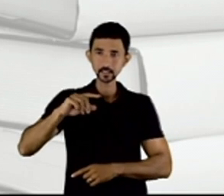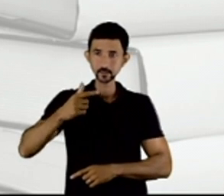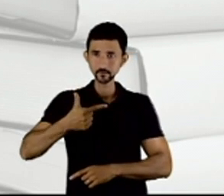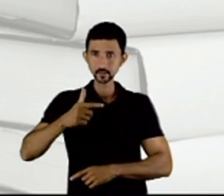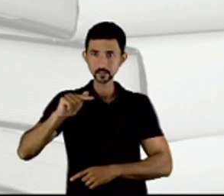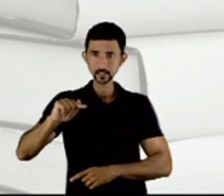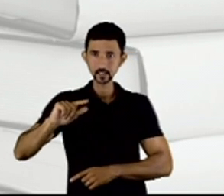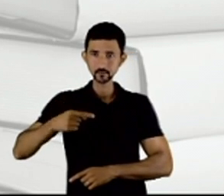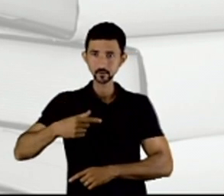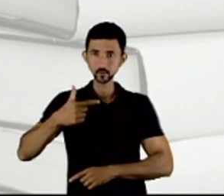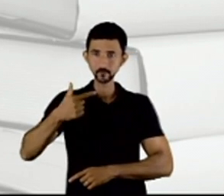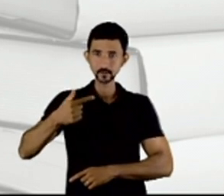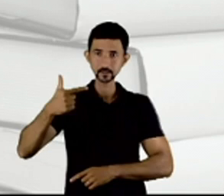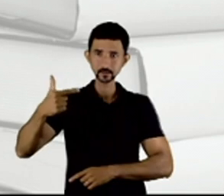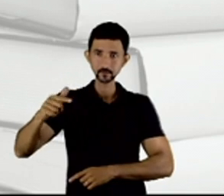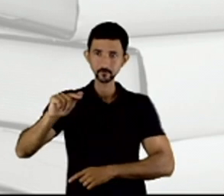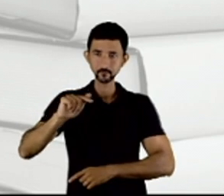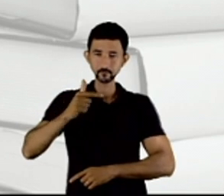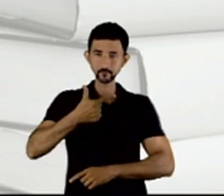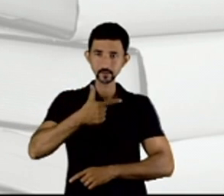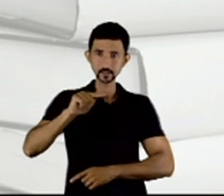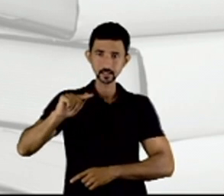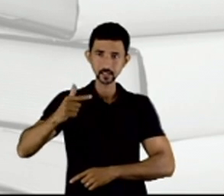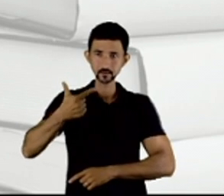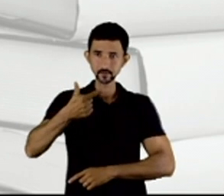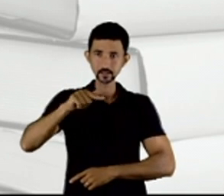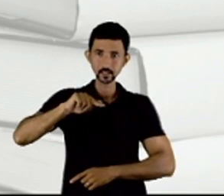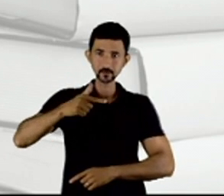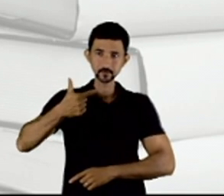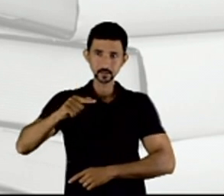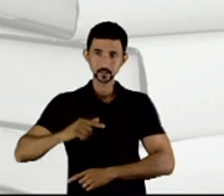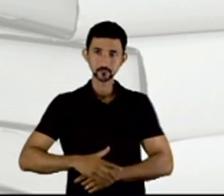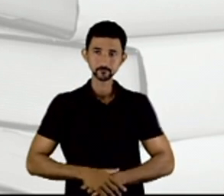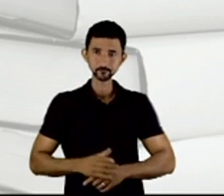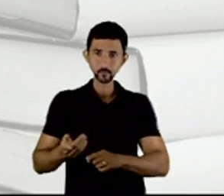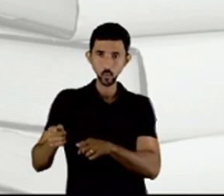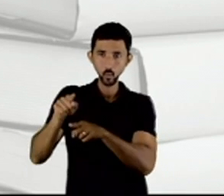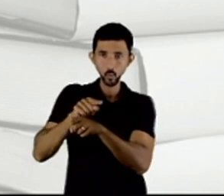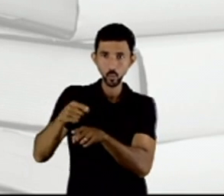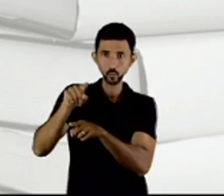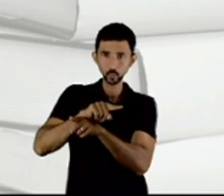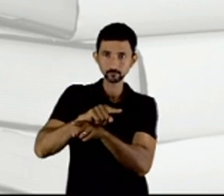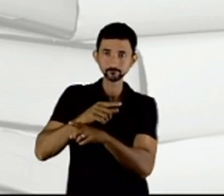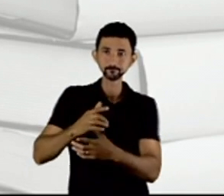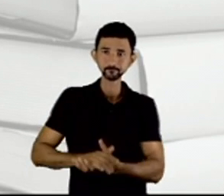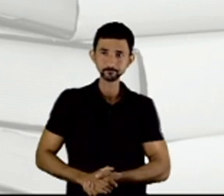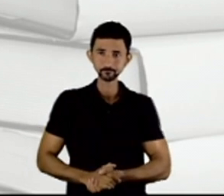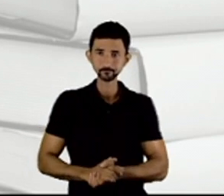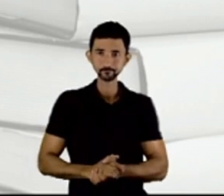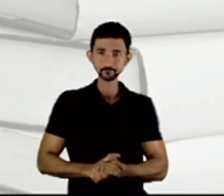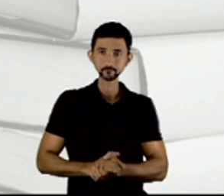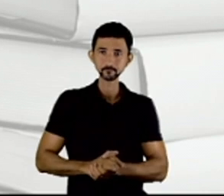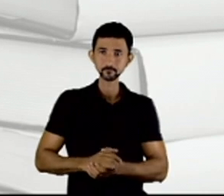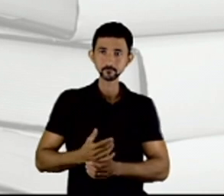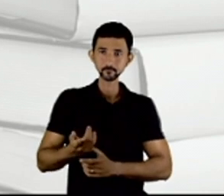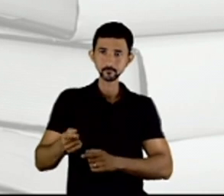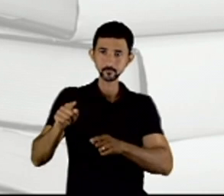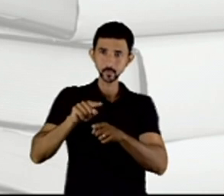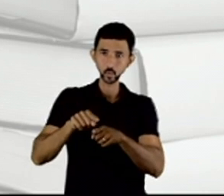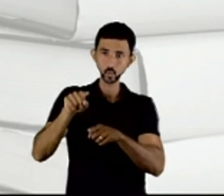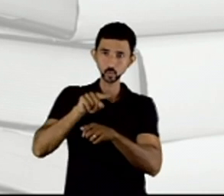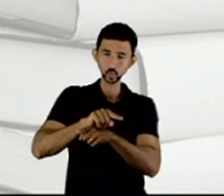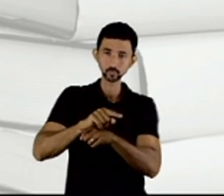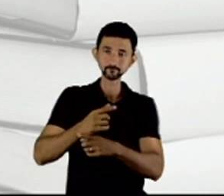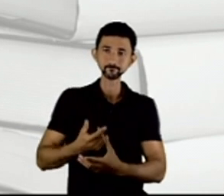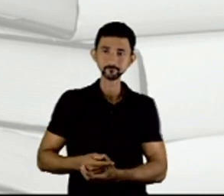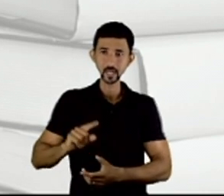3,27, eu ando com a vírgula que está entre o 3 e o 2, duas casas. Então, entre o 2 e o 7, e depois entre o 7 e o